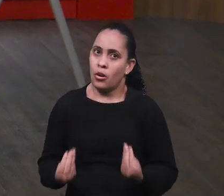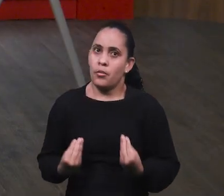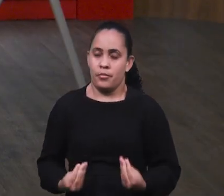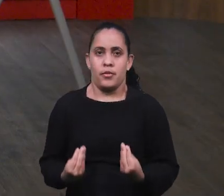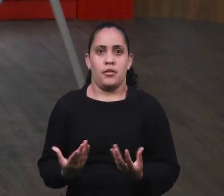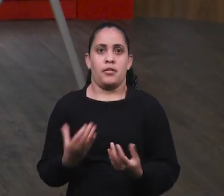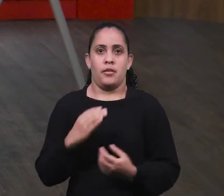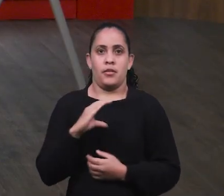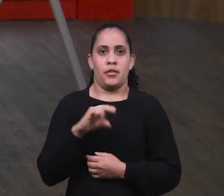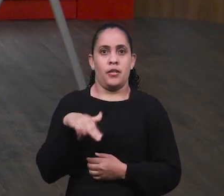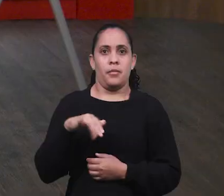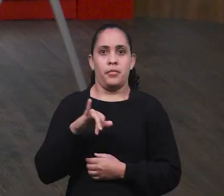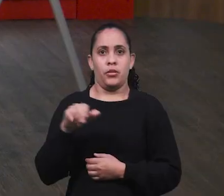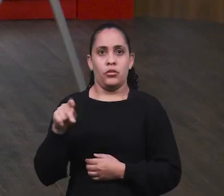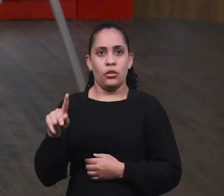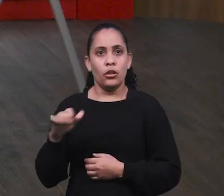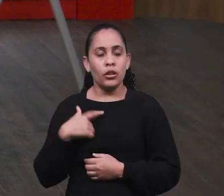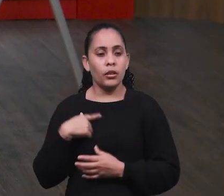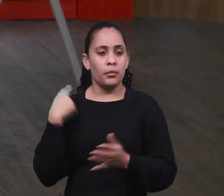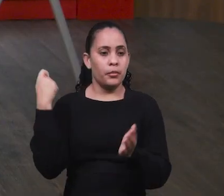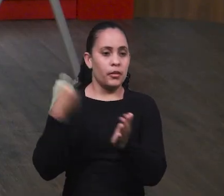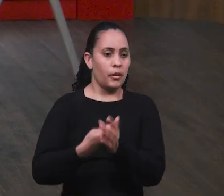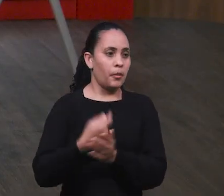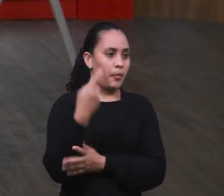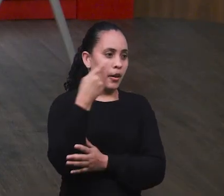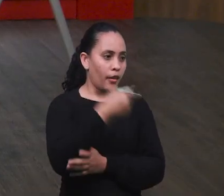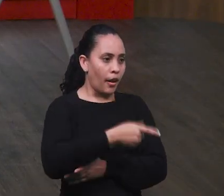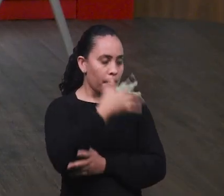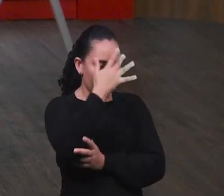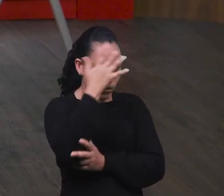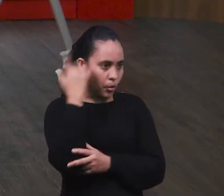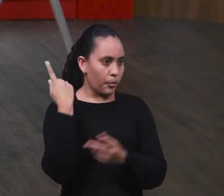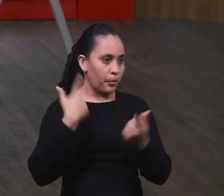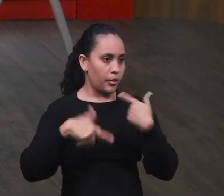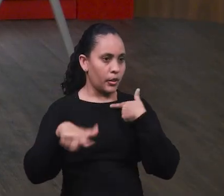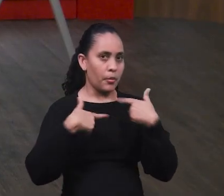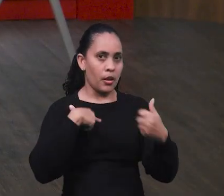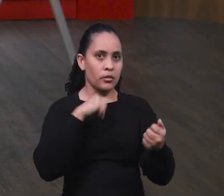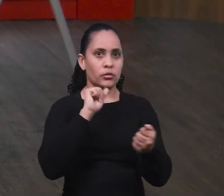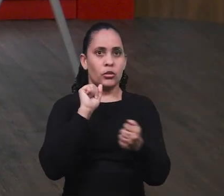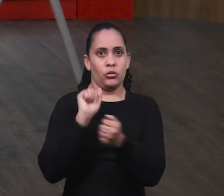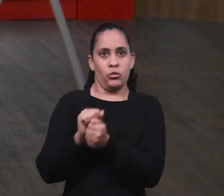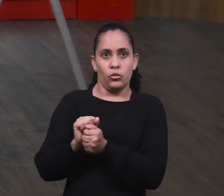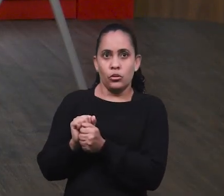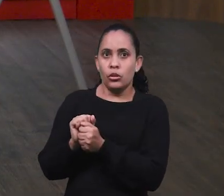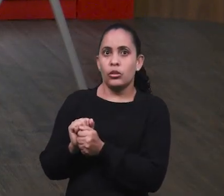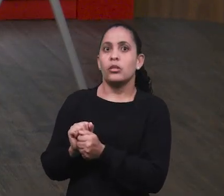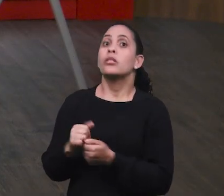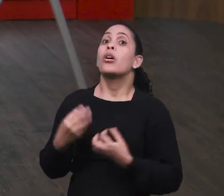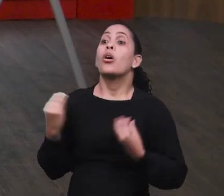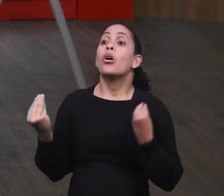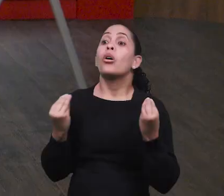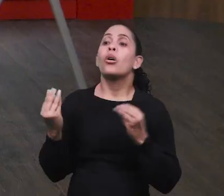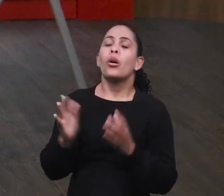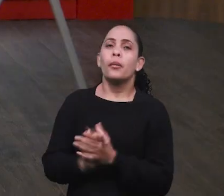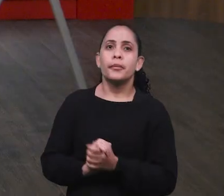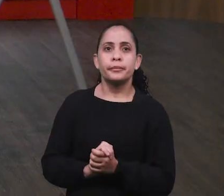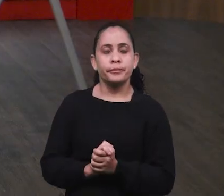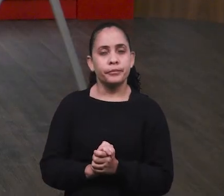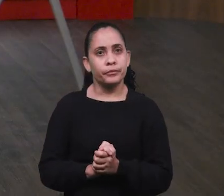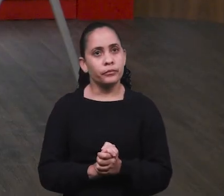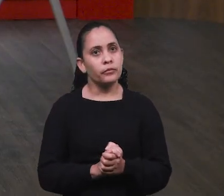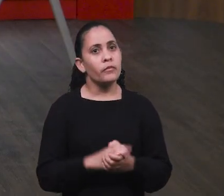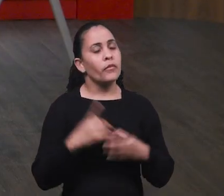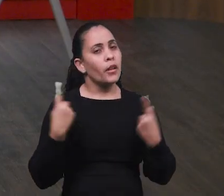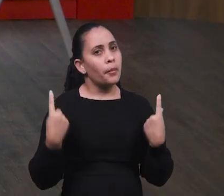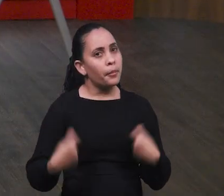tenho um CNPJ, às vezes eu tenho uma funcionária que eu preciso pagar, eu preciso recolher, às vezes, alguns impostos. Como é que eu faço